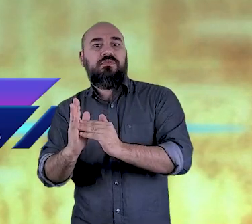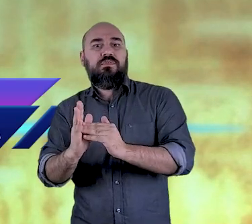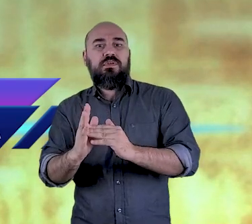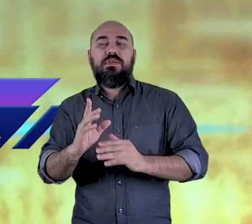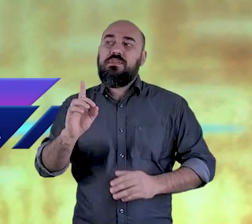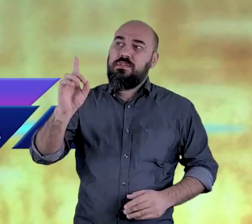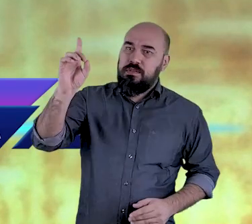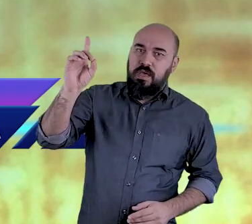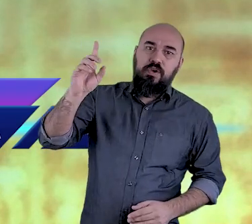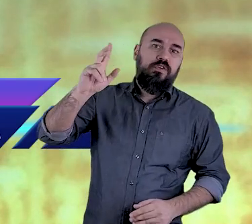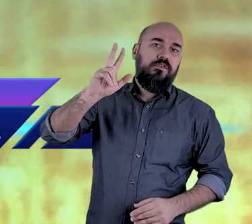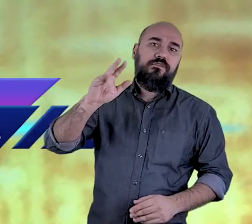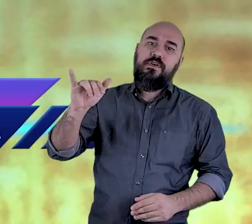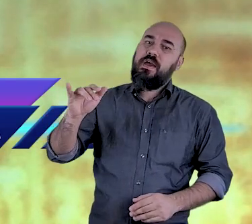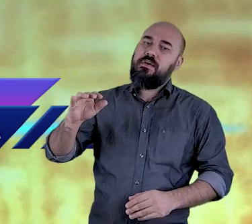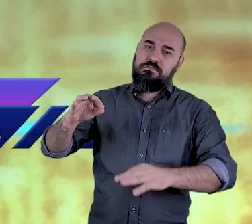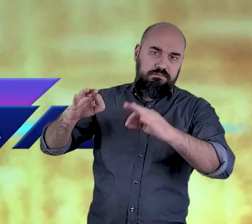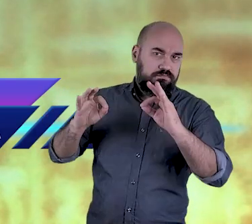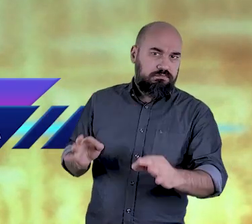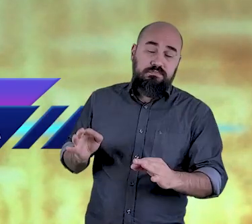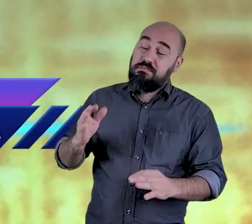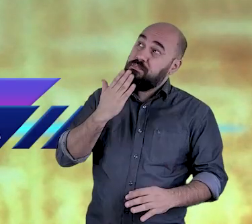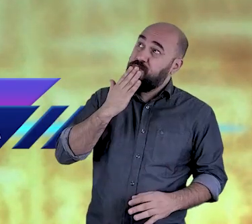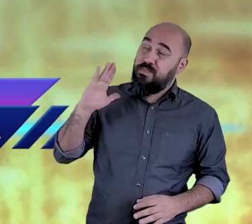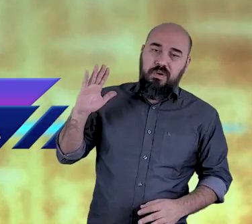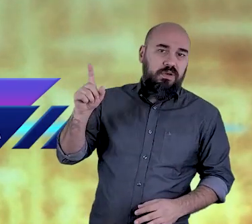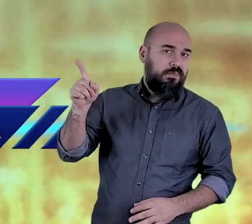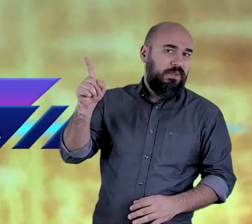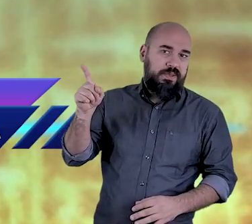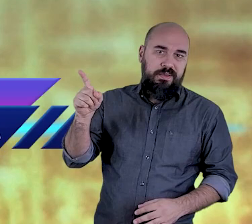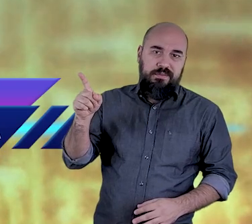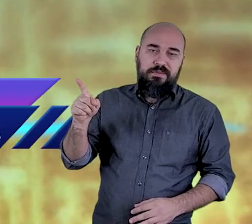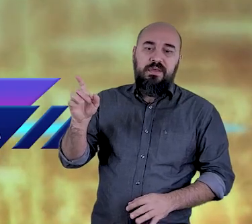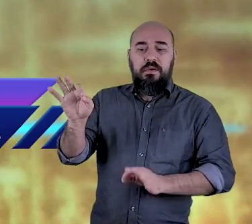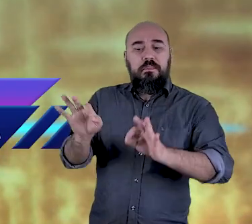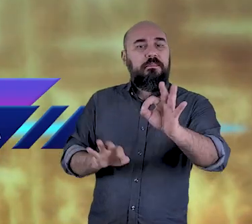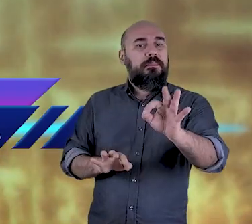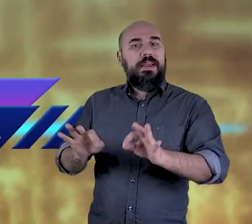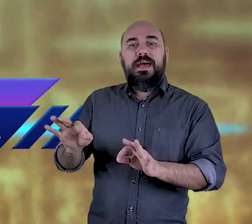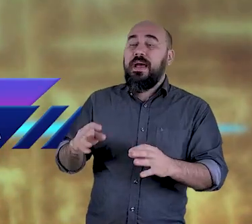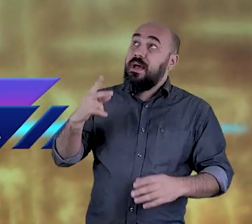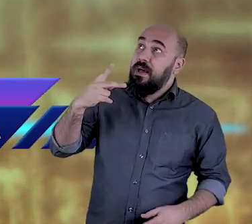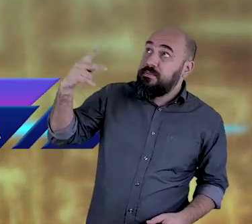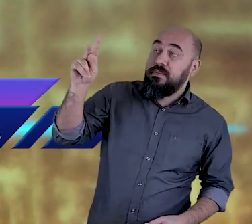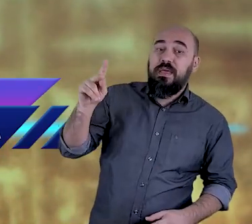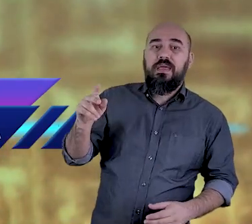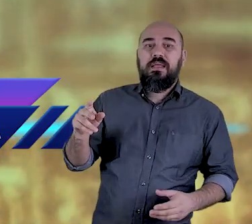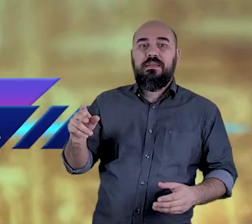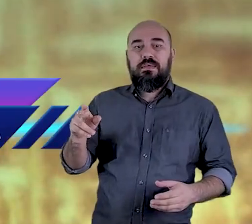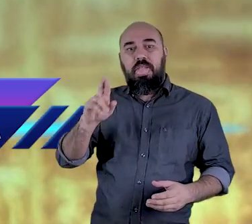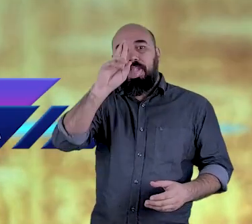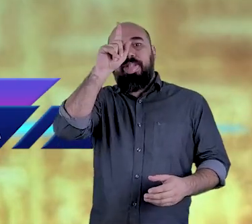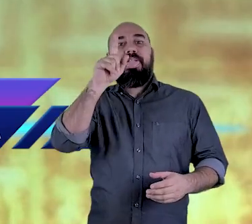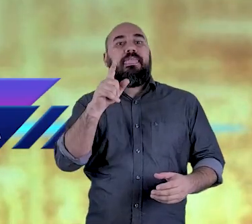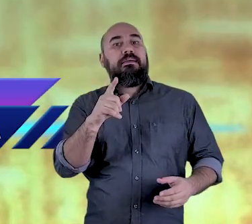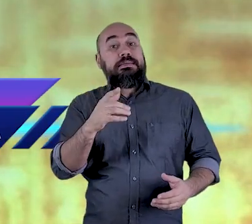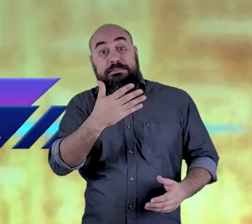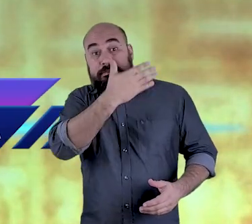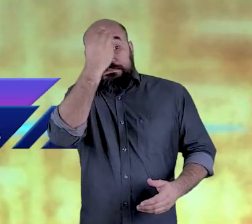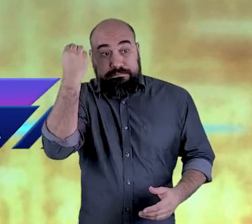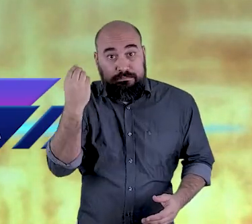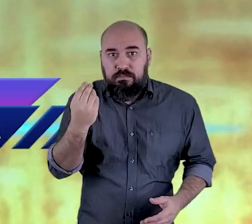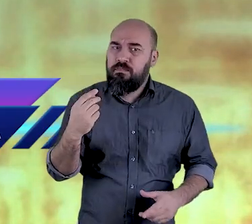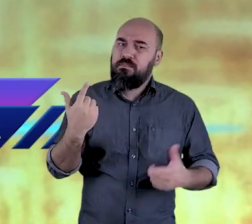ele sempre mantém as suas promessas de que os planos divinos eles não se adiantam e